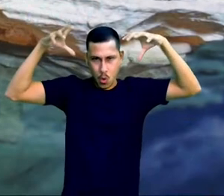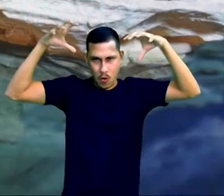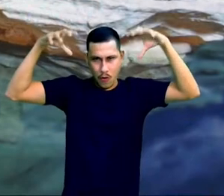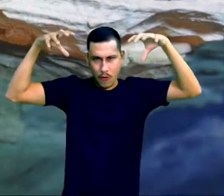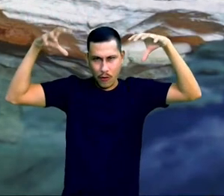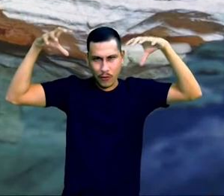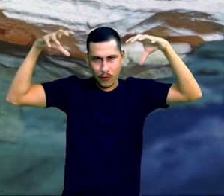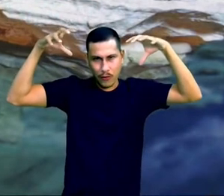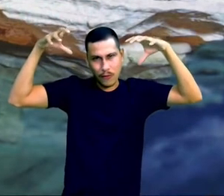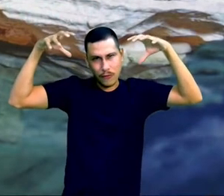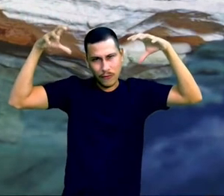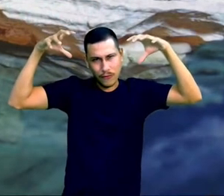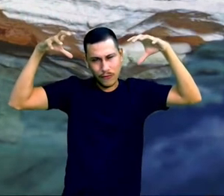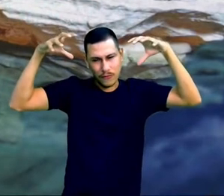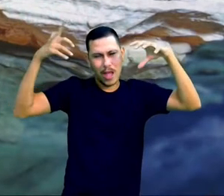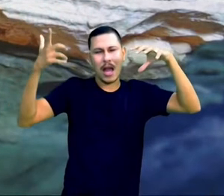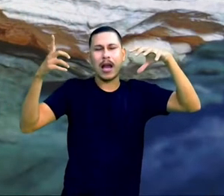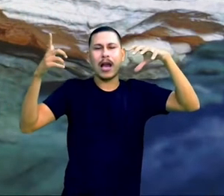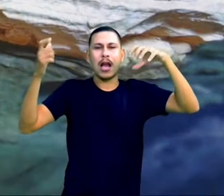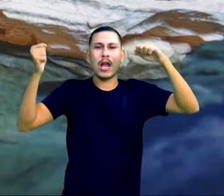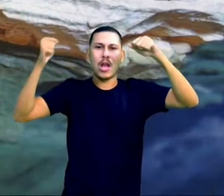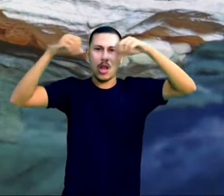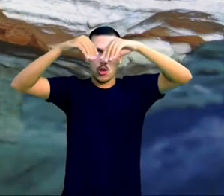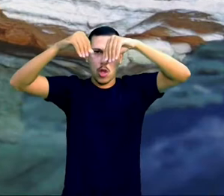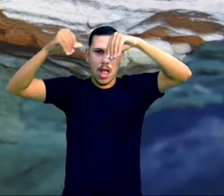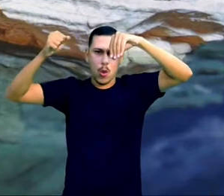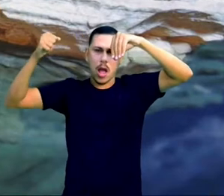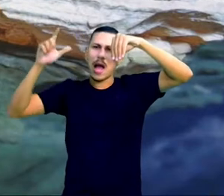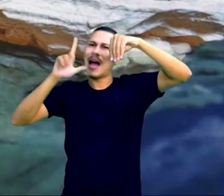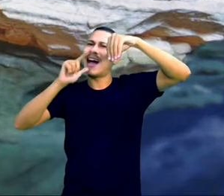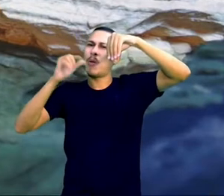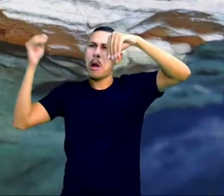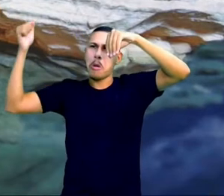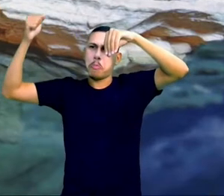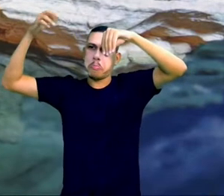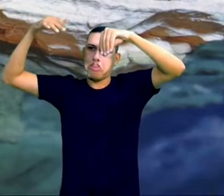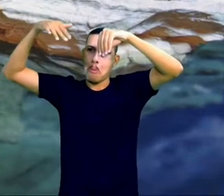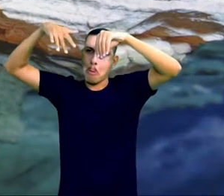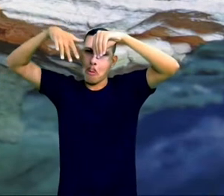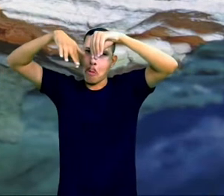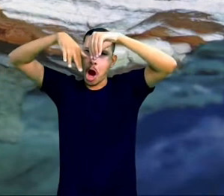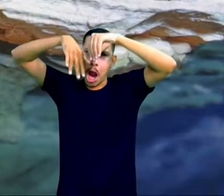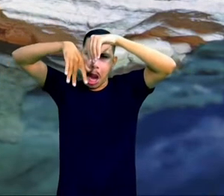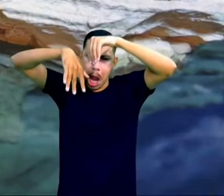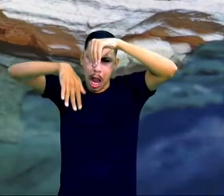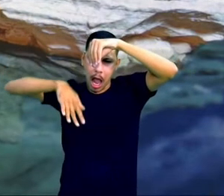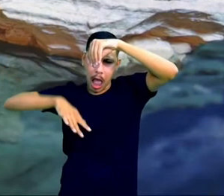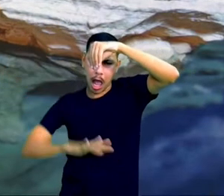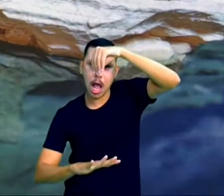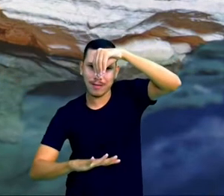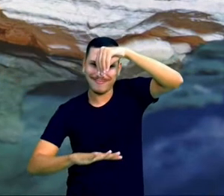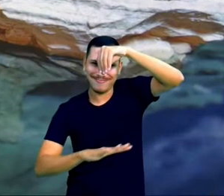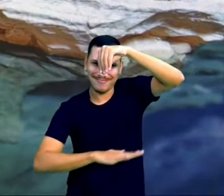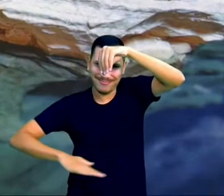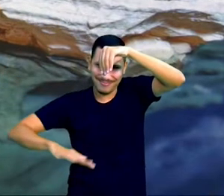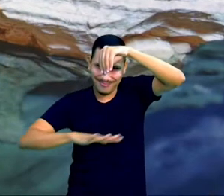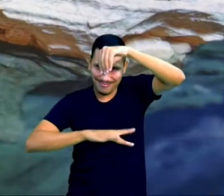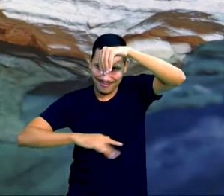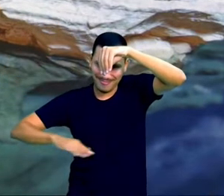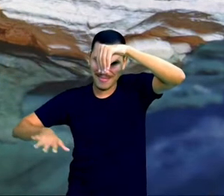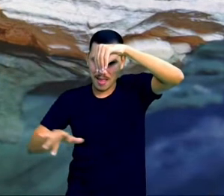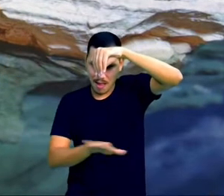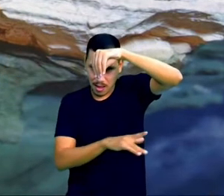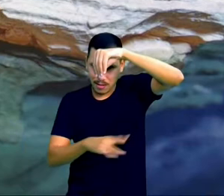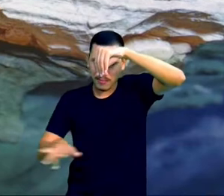Quando chove, parte da água penetra na terra e forma reservatórios abaixo da superfície. A